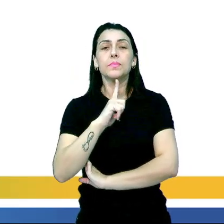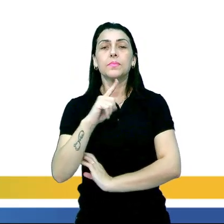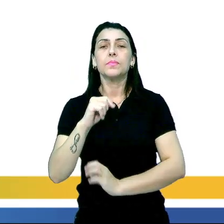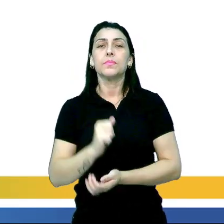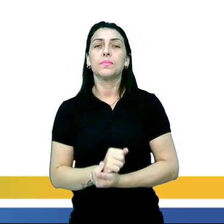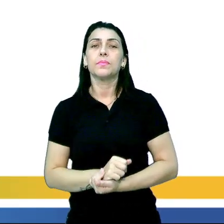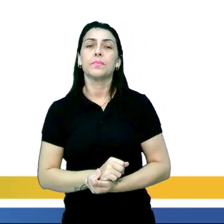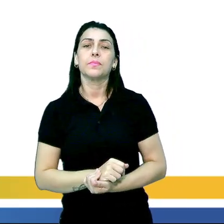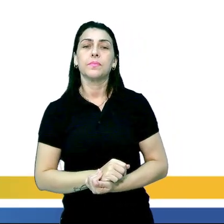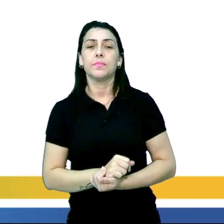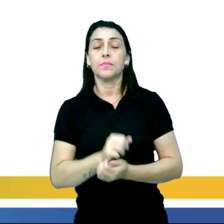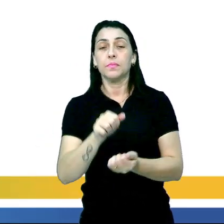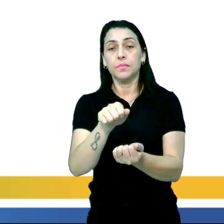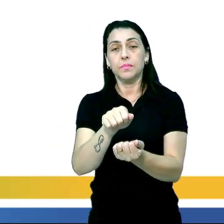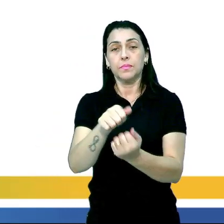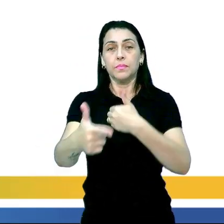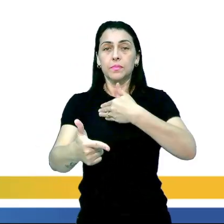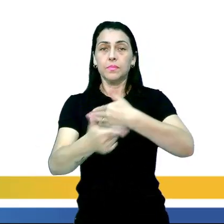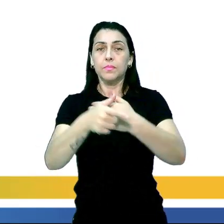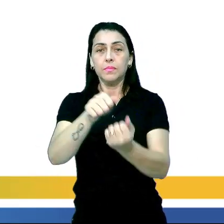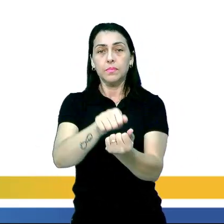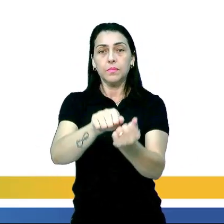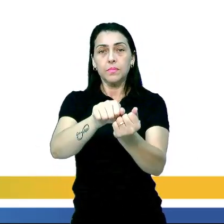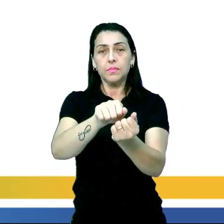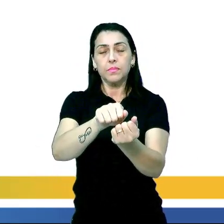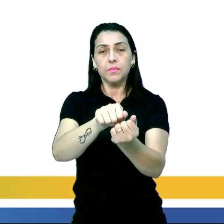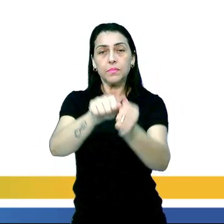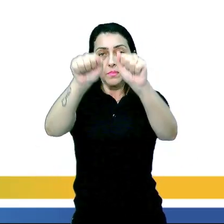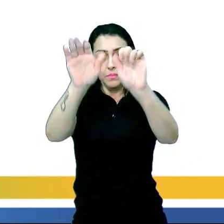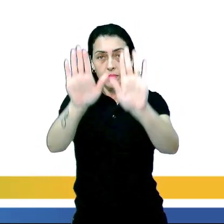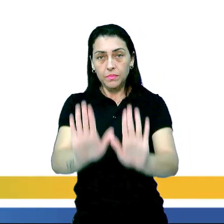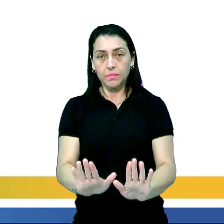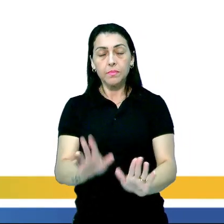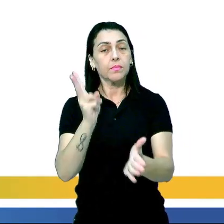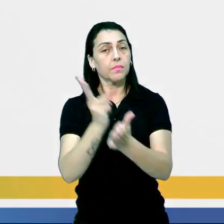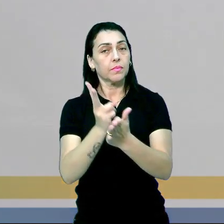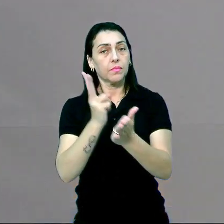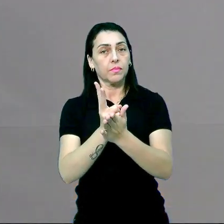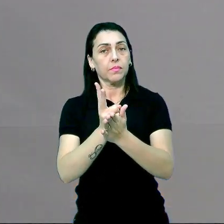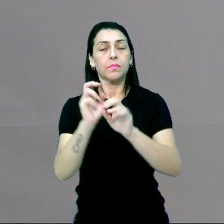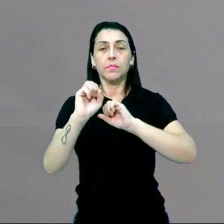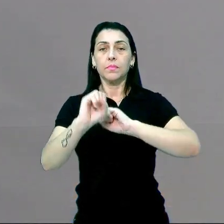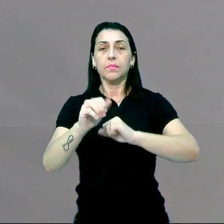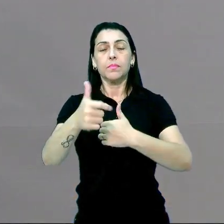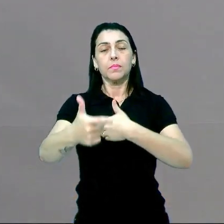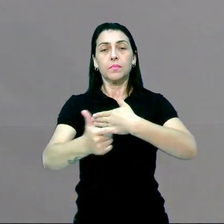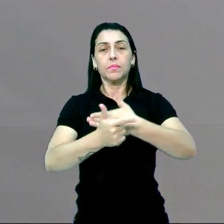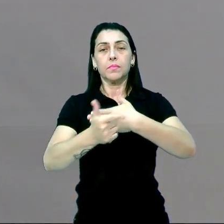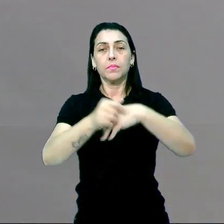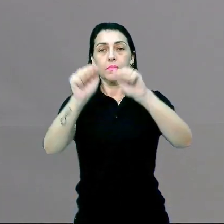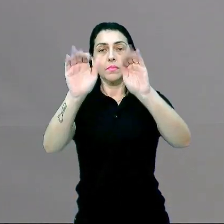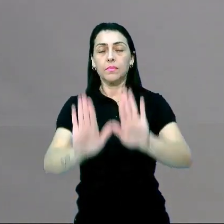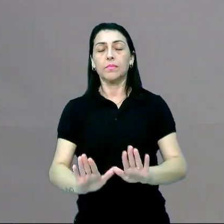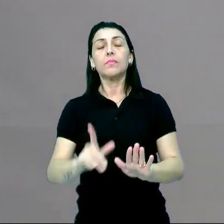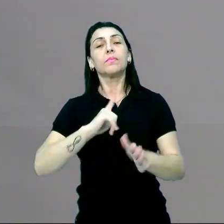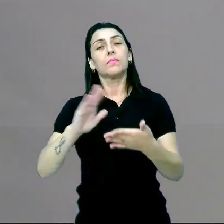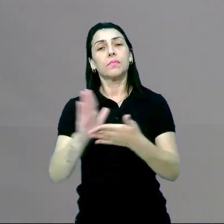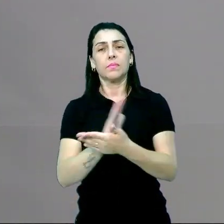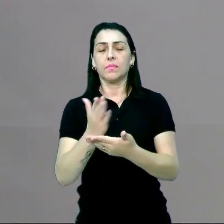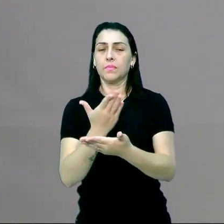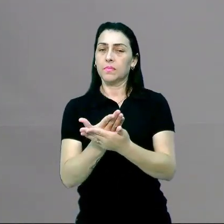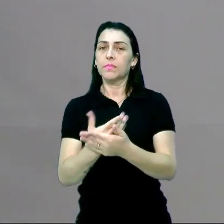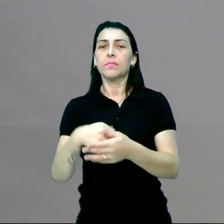aí um cartaz. Observe que nós estamos sempre trabalhando cartazes. Nós já temos algumas aulas que nós